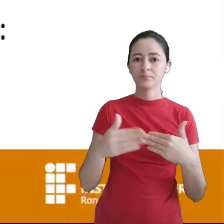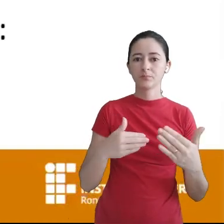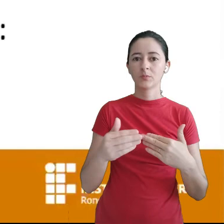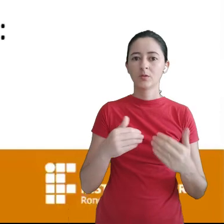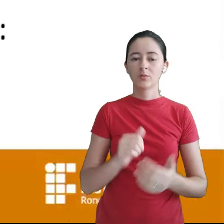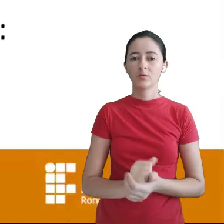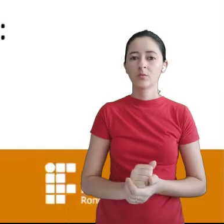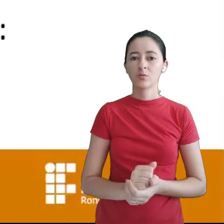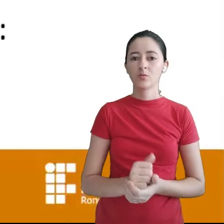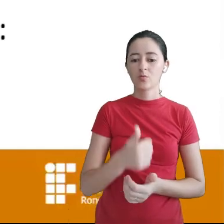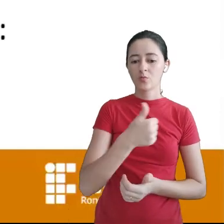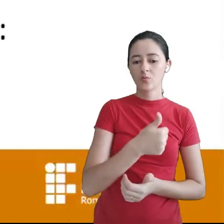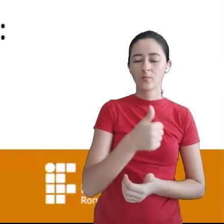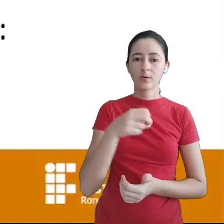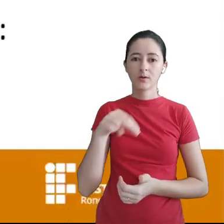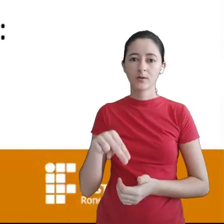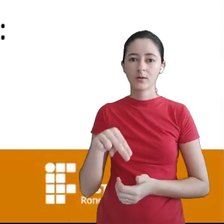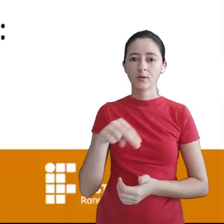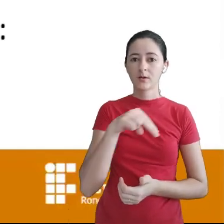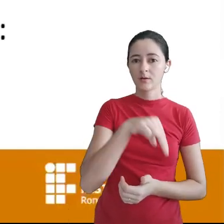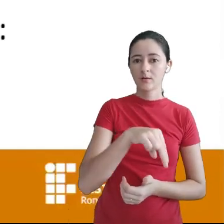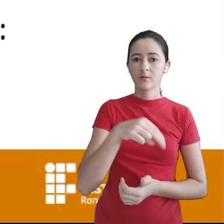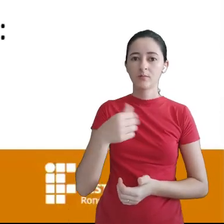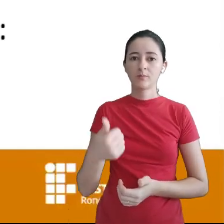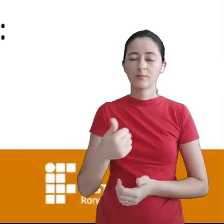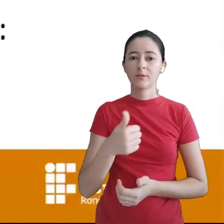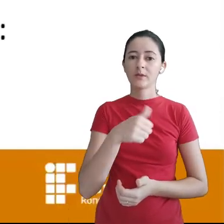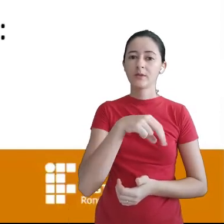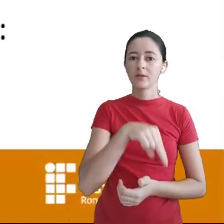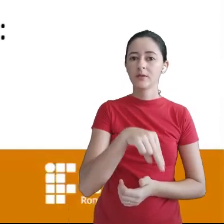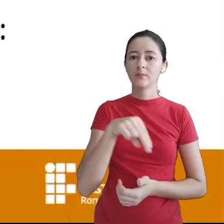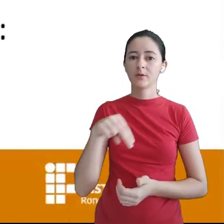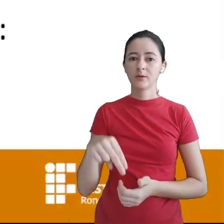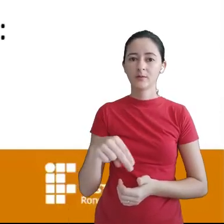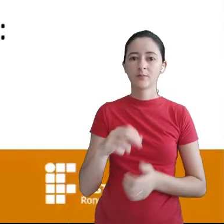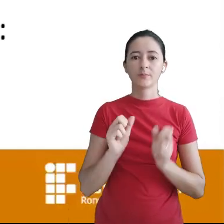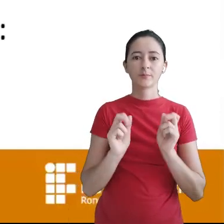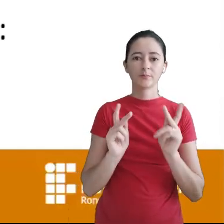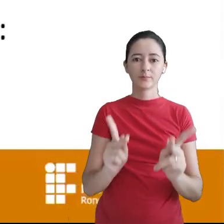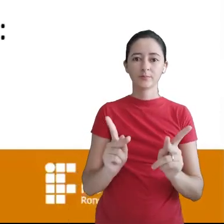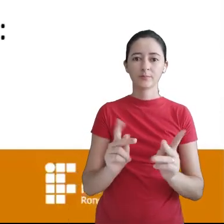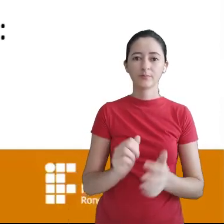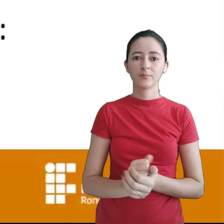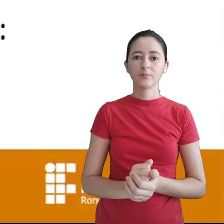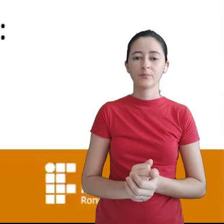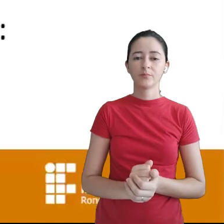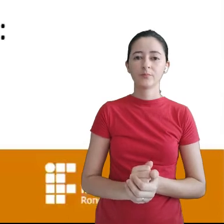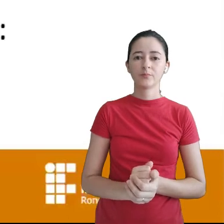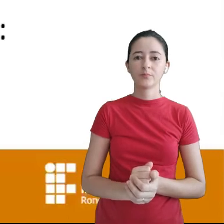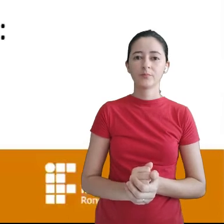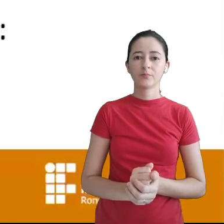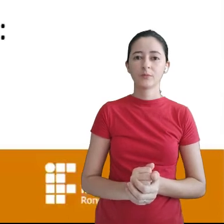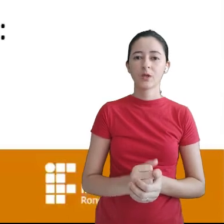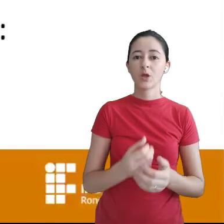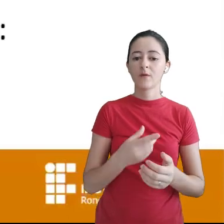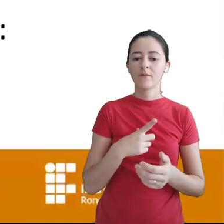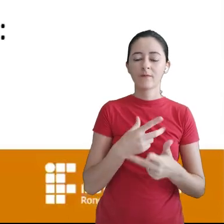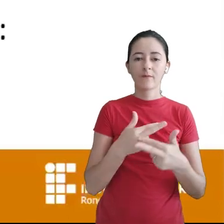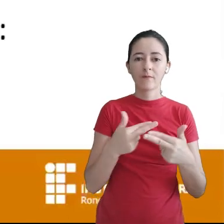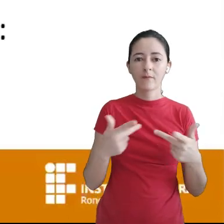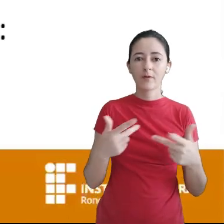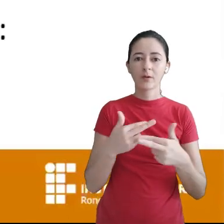para 1, tá? Isso aqui não importa. Ou é 1 para N ou é N para 1. E N para N. Ok?